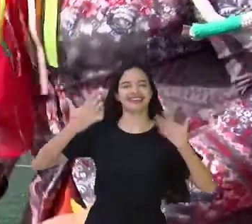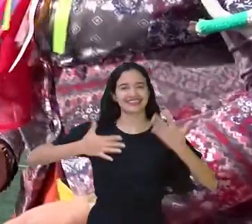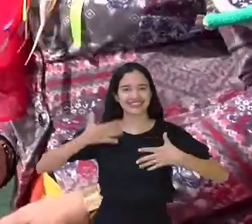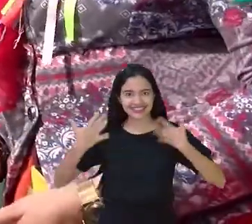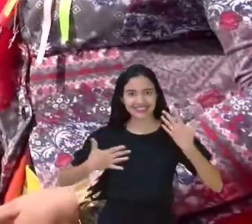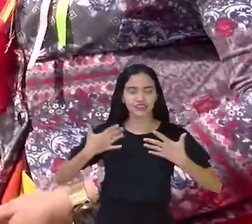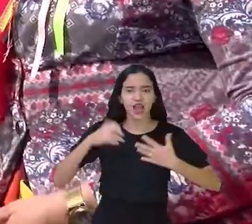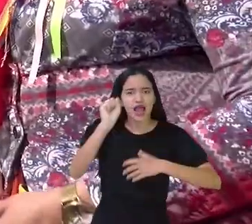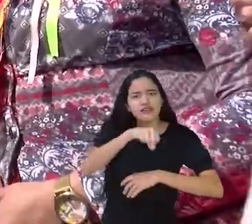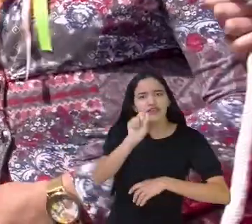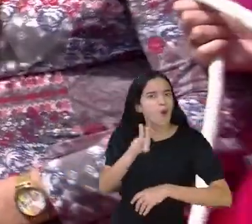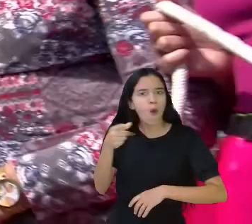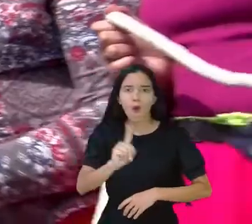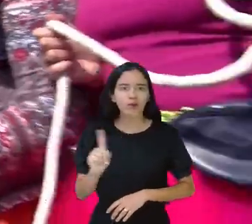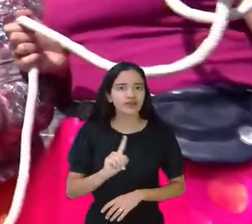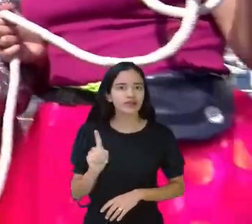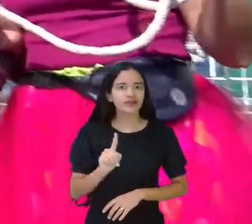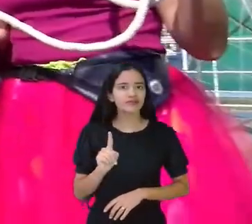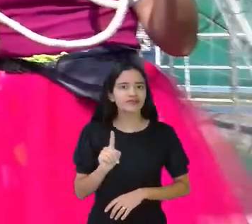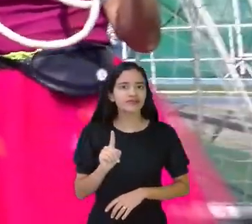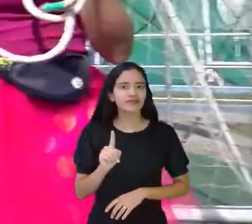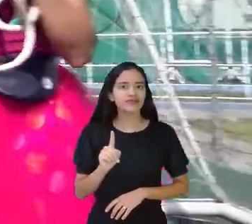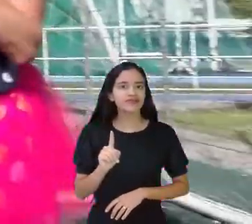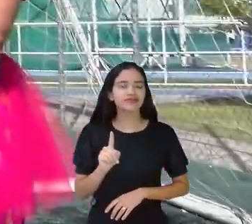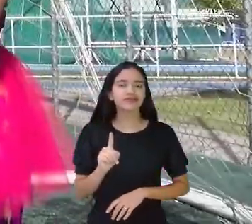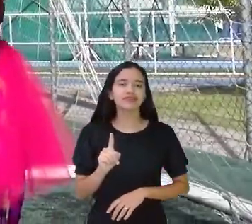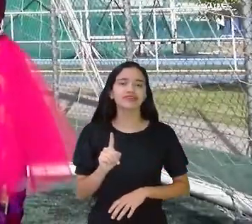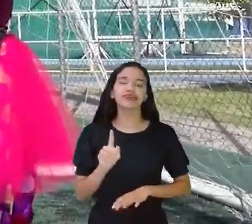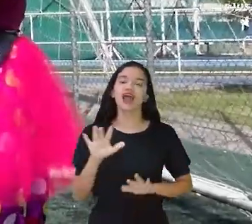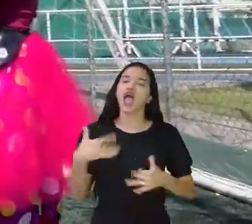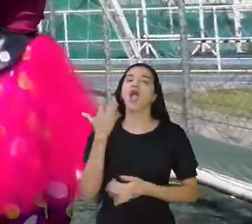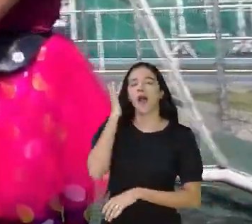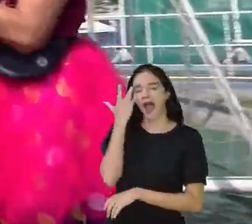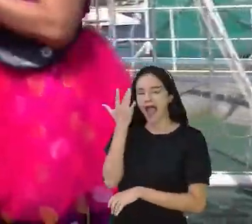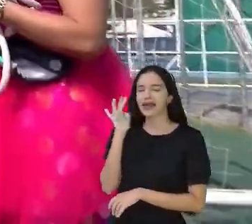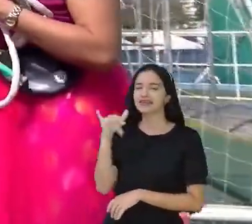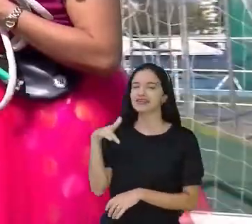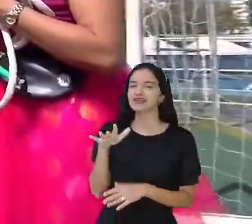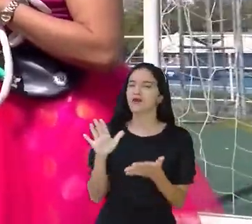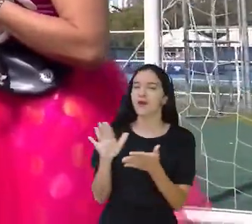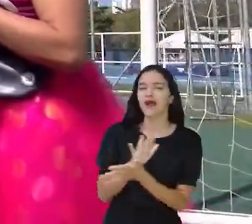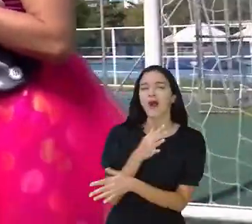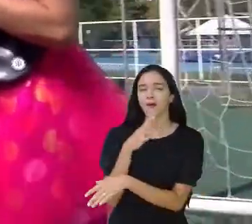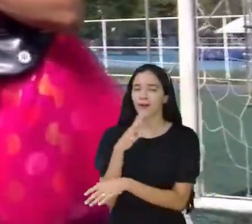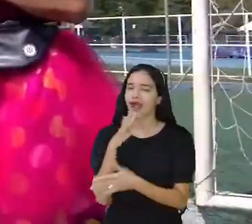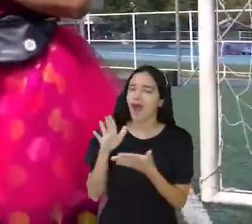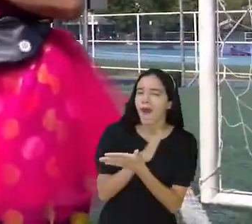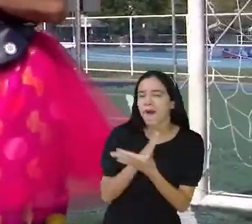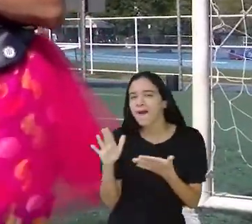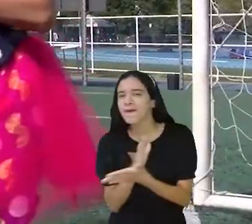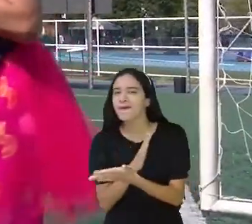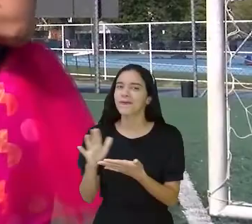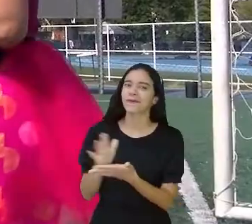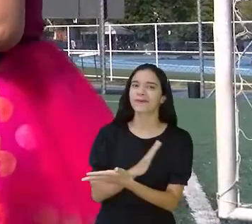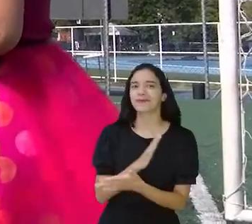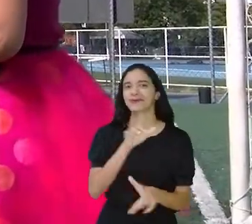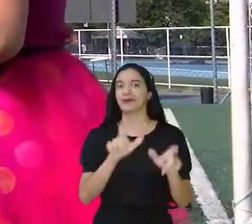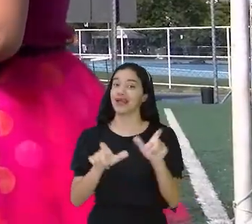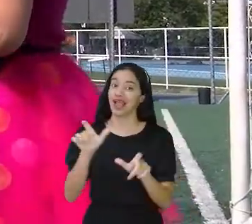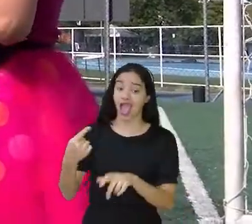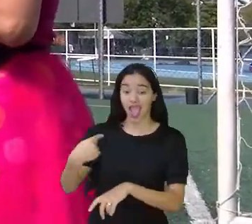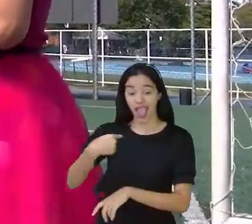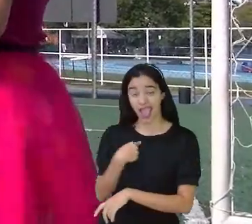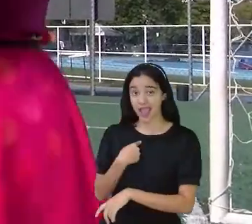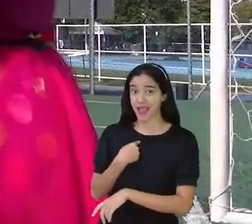Sim. Não. Sim ou não? Sim ou não? É. Eu acho que conhecem só alguns, né? É, é alguns. Alguns, alguns. Eu, né?